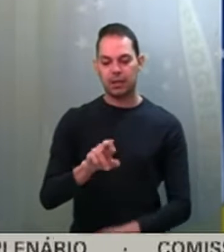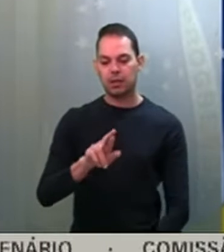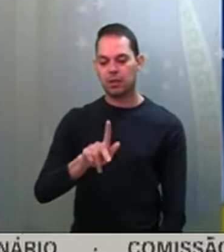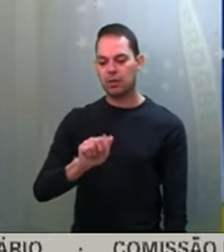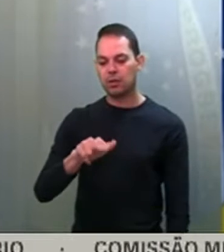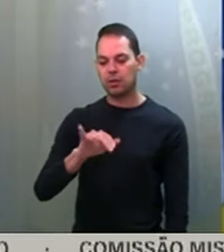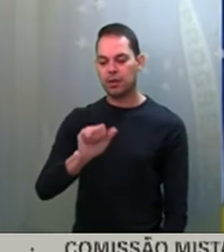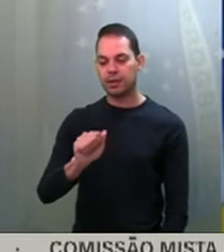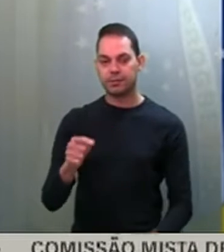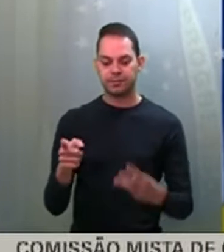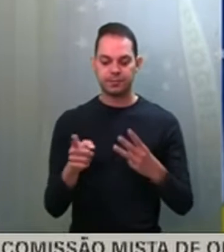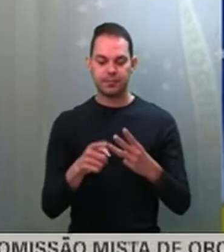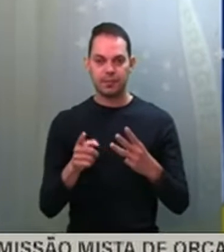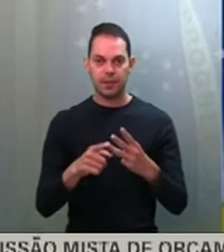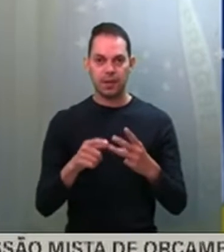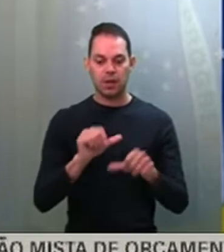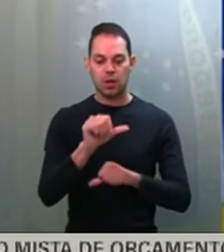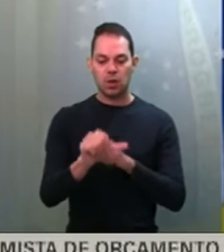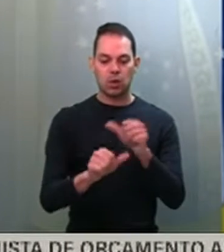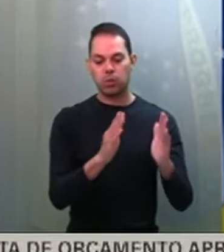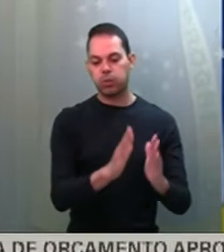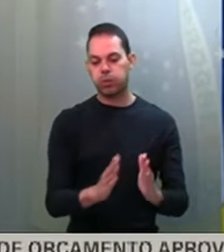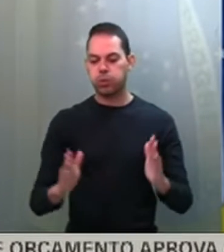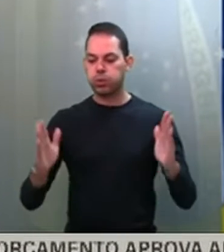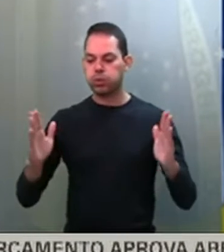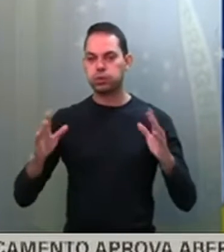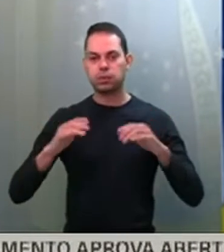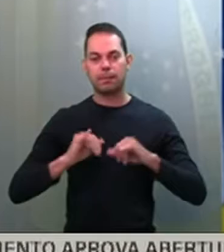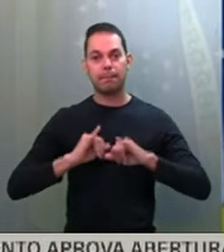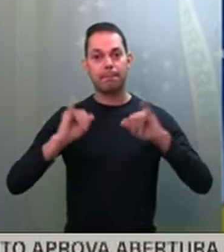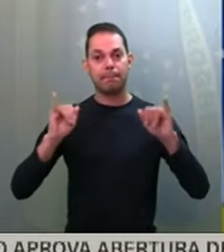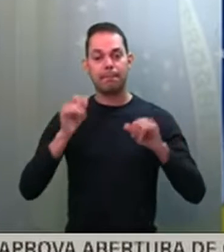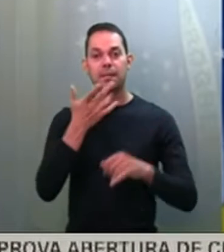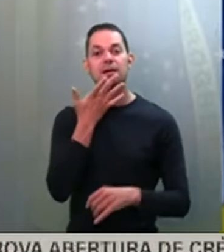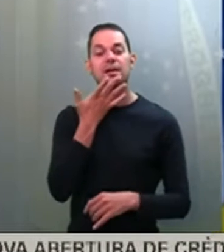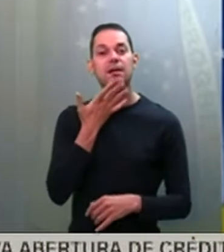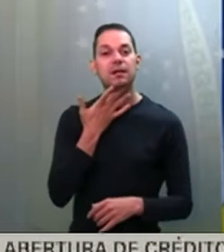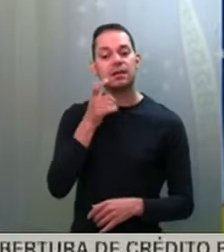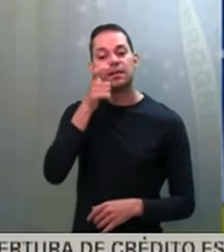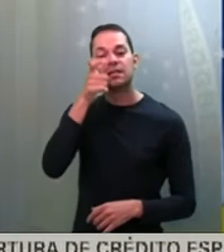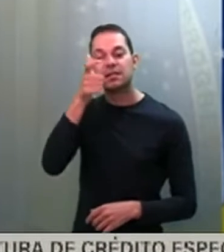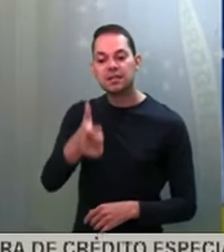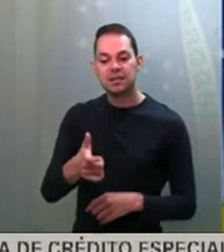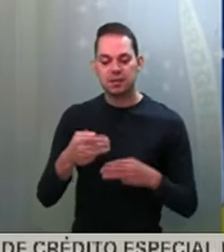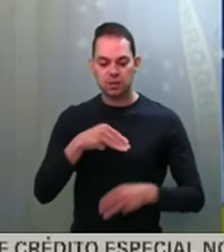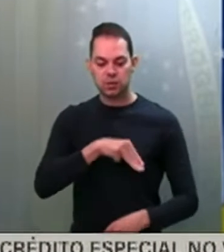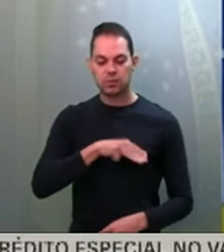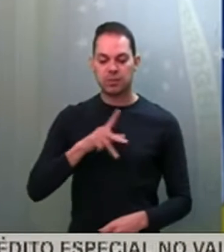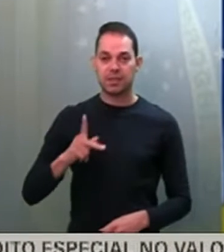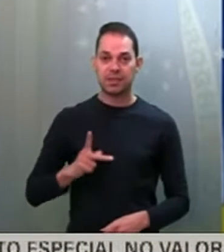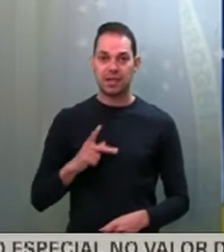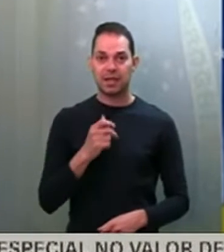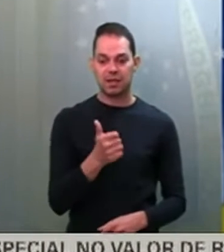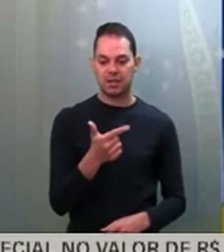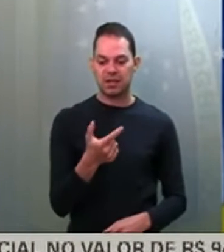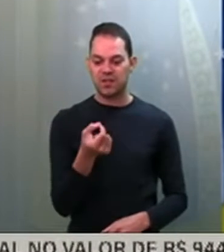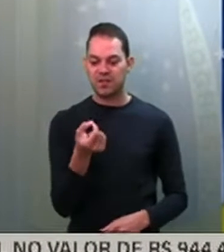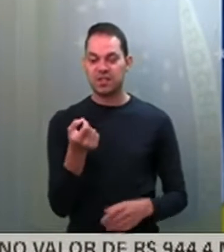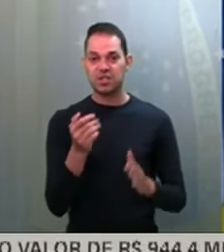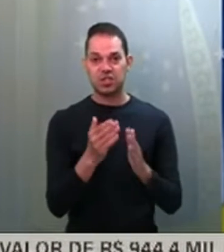aumentar o prazo de transição para manifestação do interesse do Ministério Público de 120 dias para